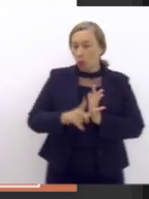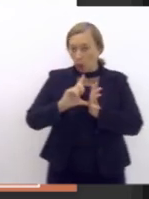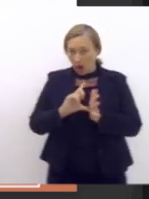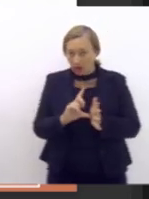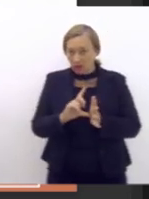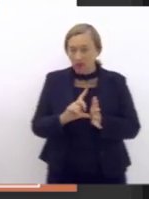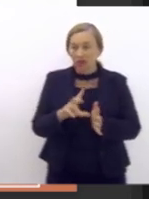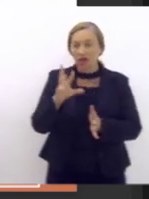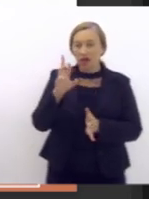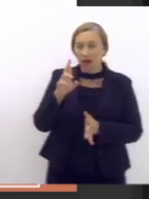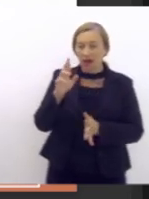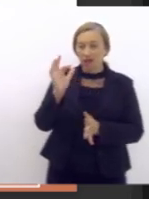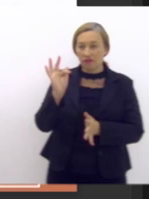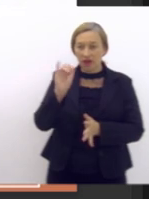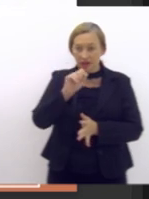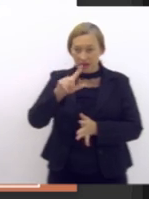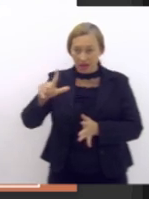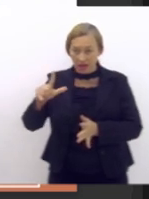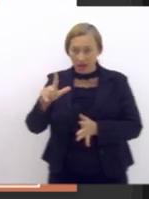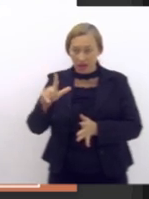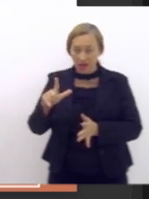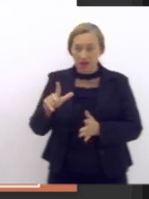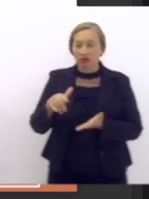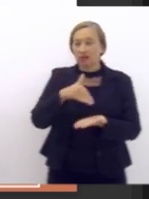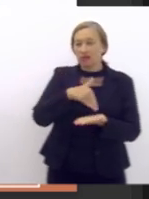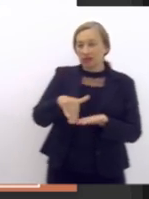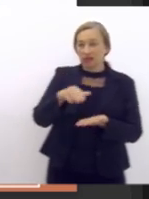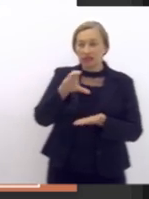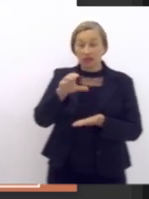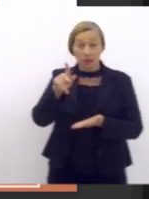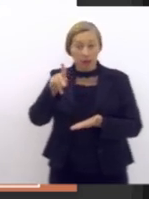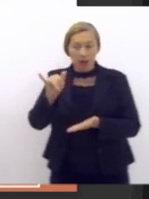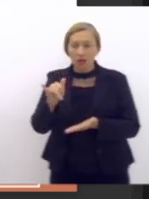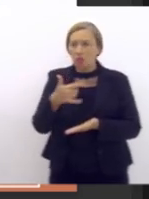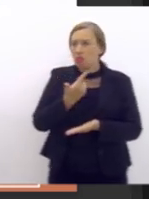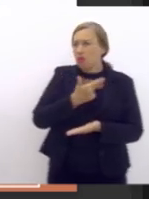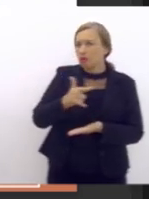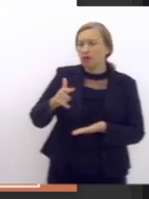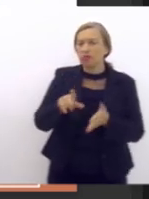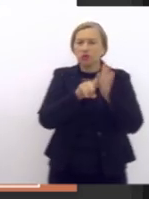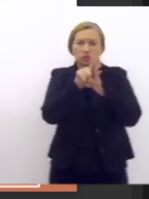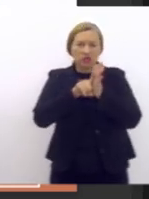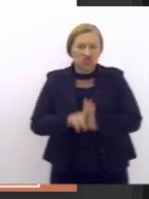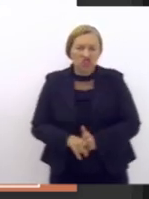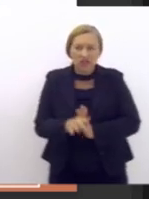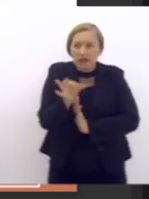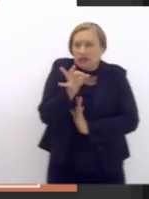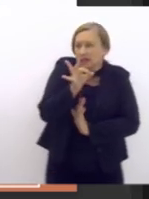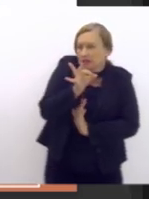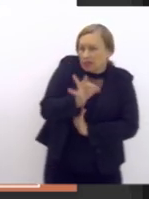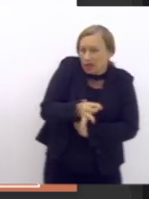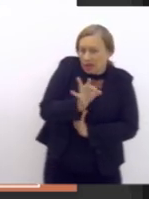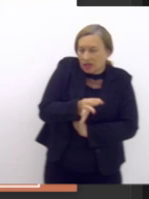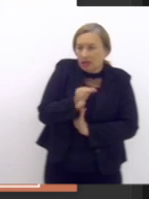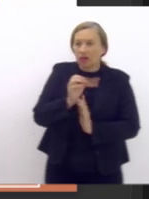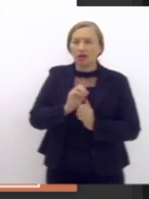o Rafael, que é o secretário da CPI, que nós não temos pesquisas específicas